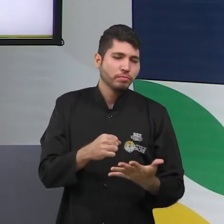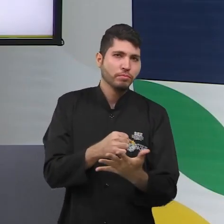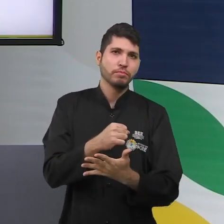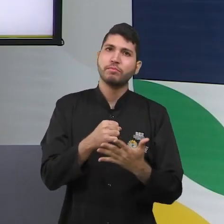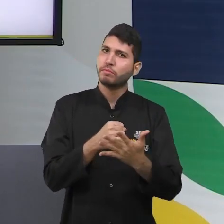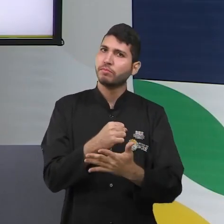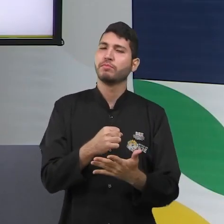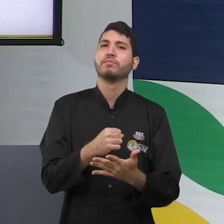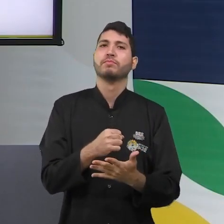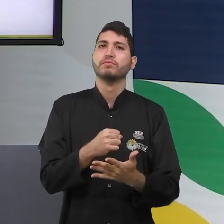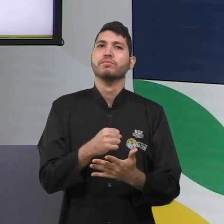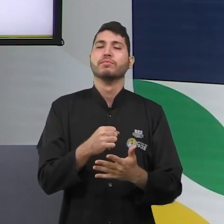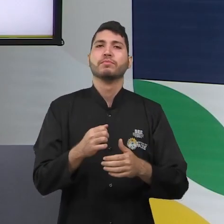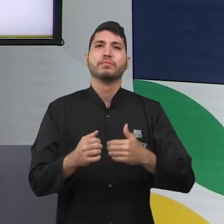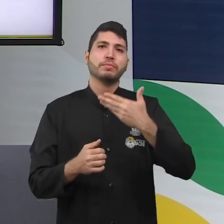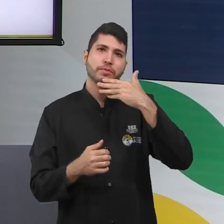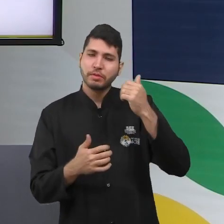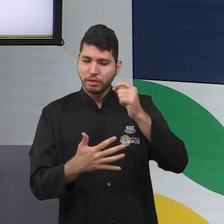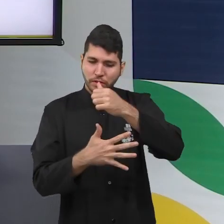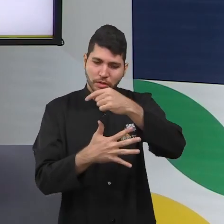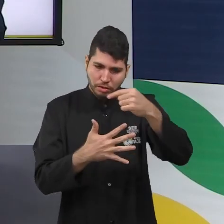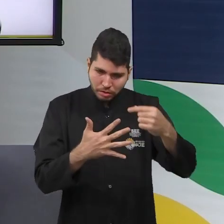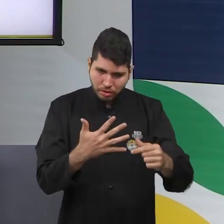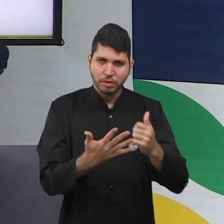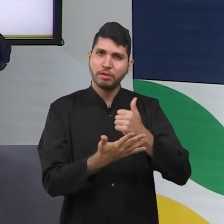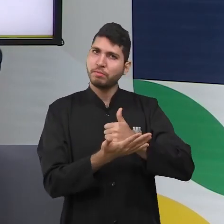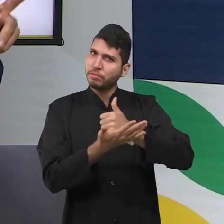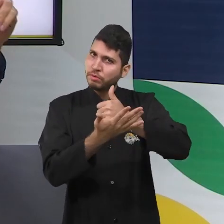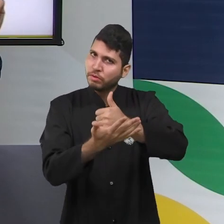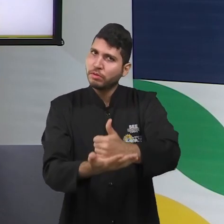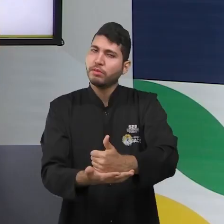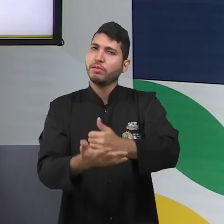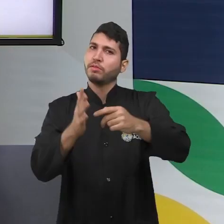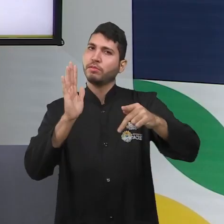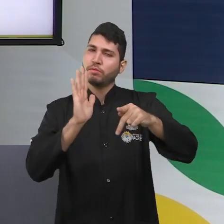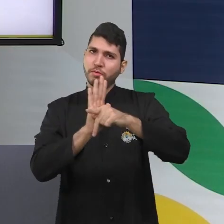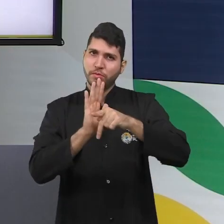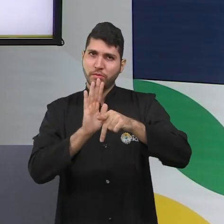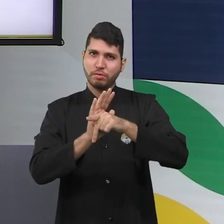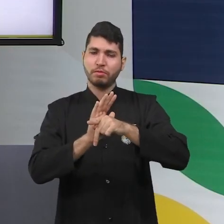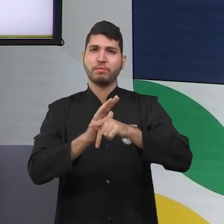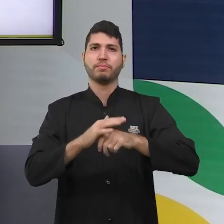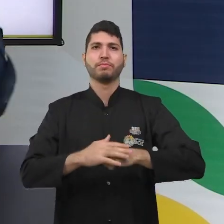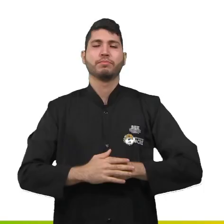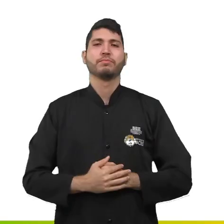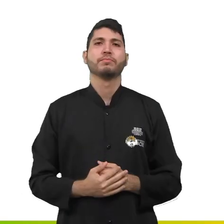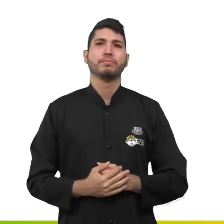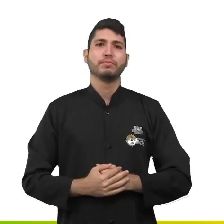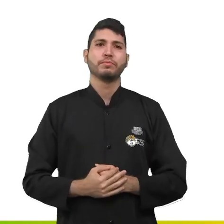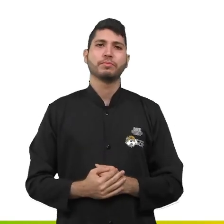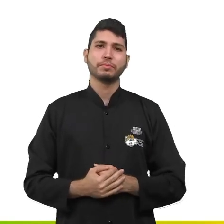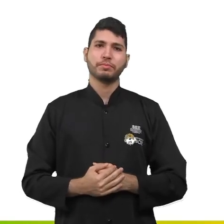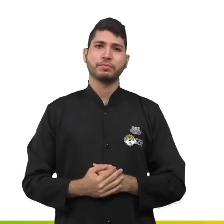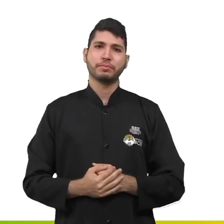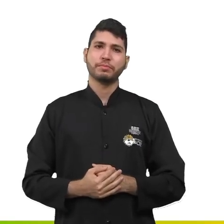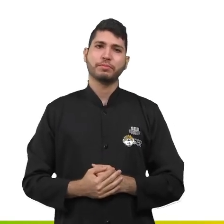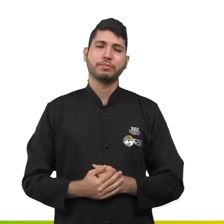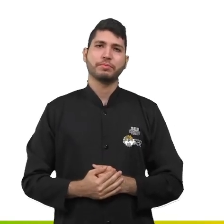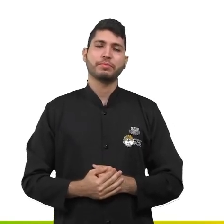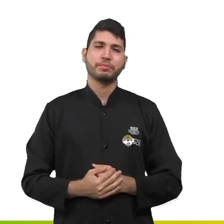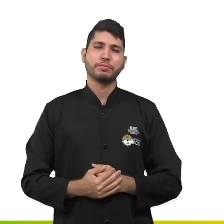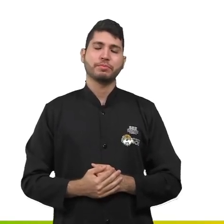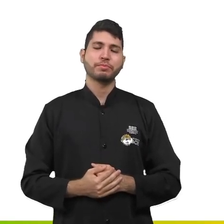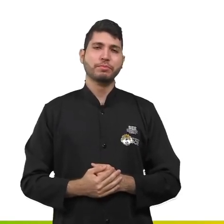determinadas situações acabarem acontecendo e aí vai ficando tudo na paz e no amor. Então, avança mais um pouco. Ao